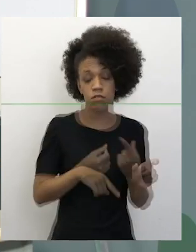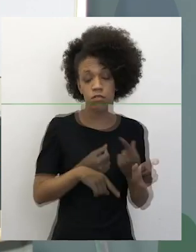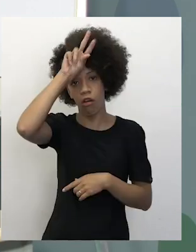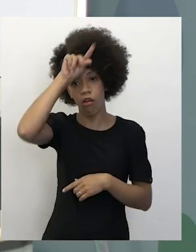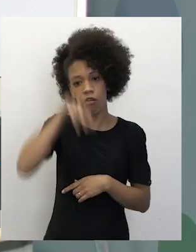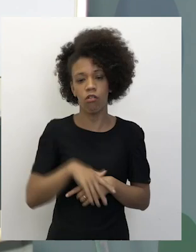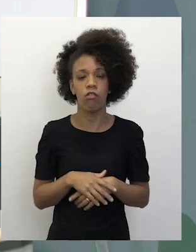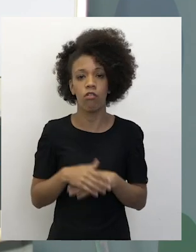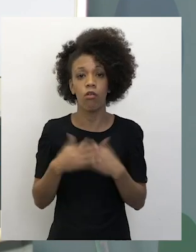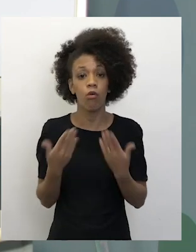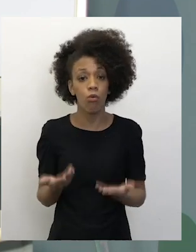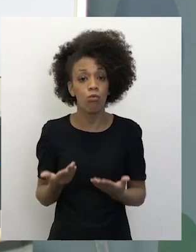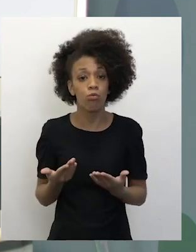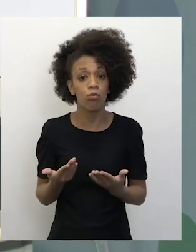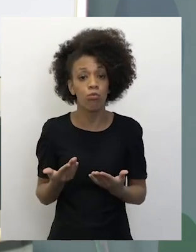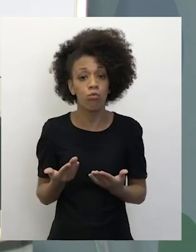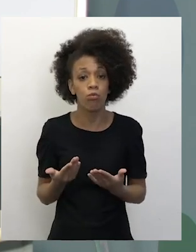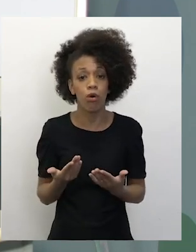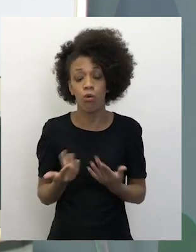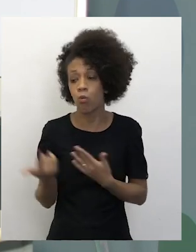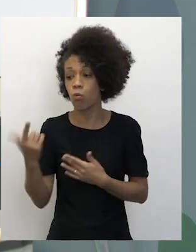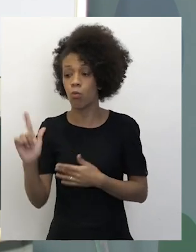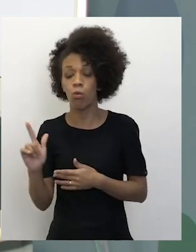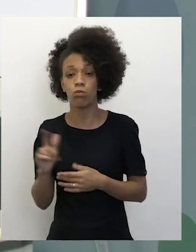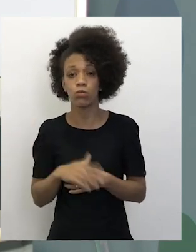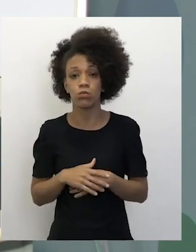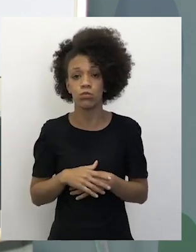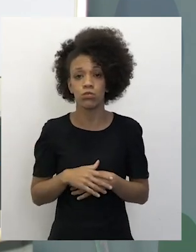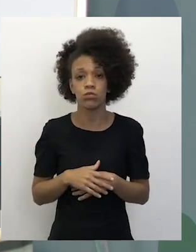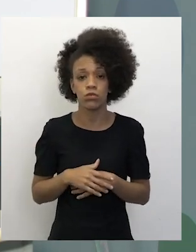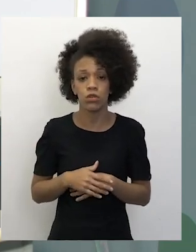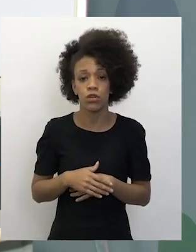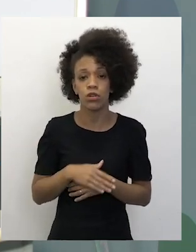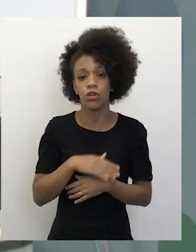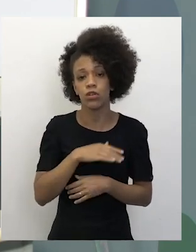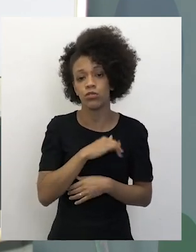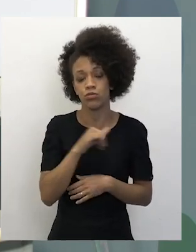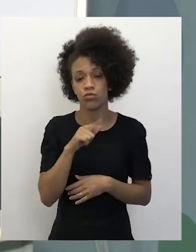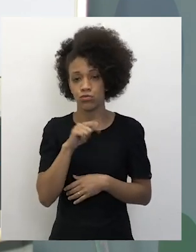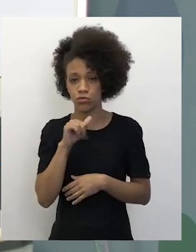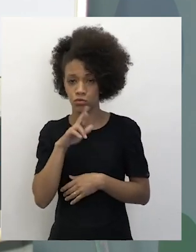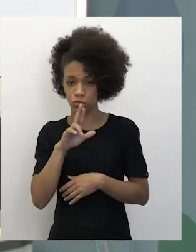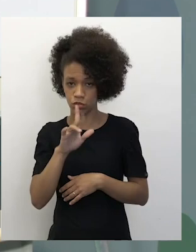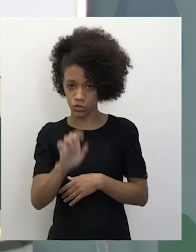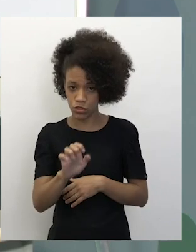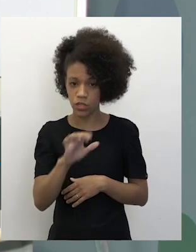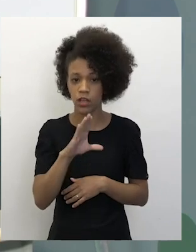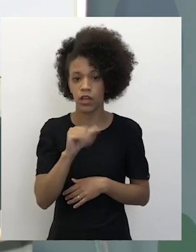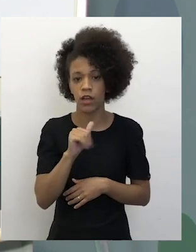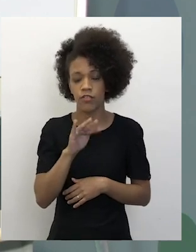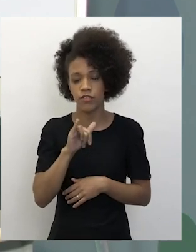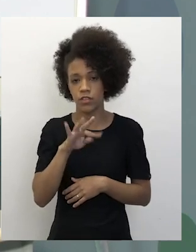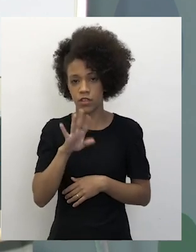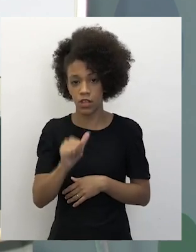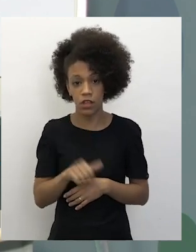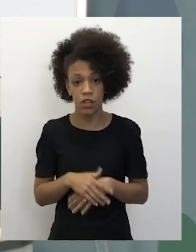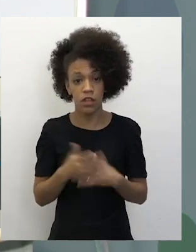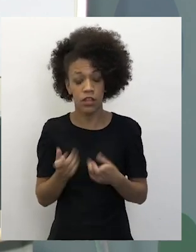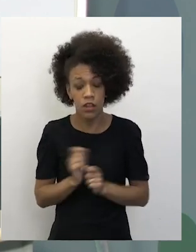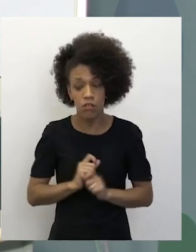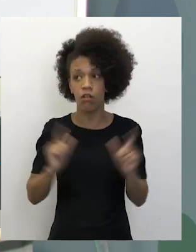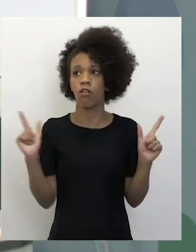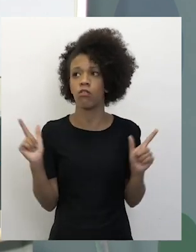maluca um outro dia um outro livro O outro cara chamado carro do Dacar ele acordou um dia e ele está sendo